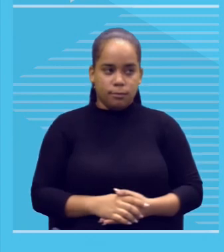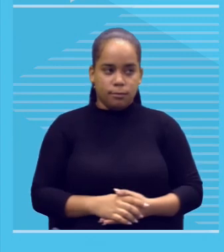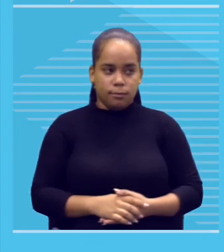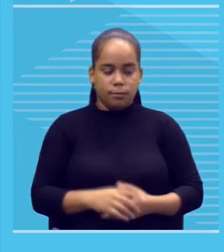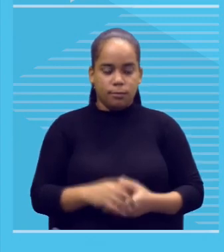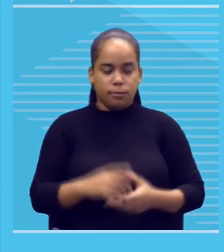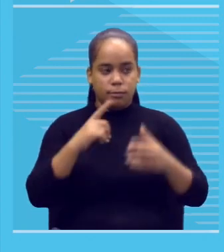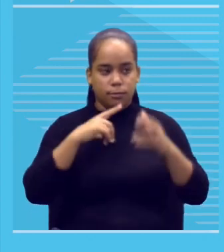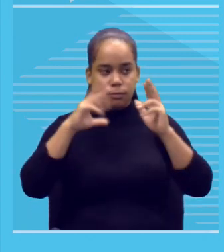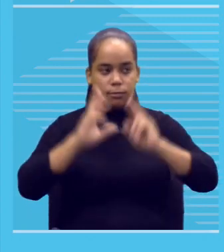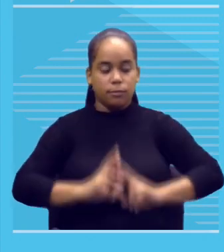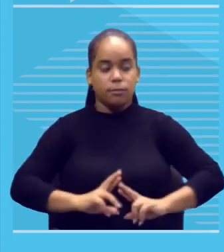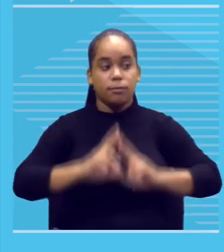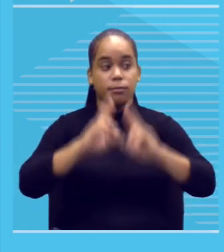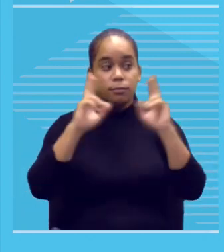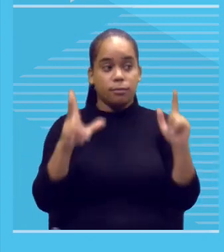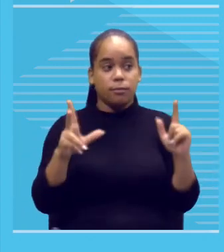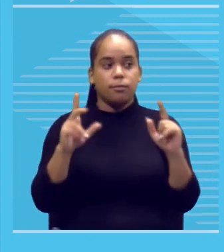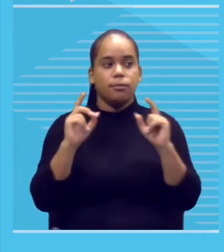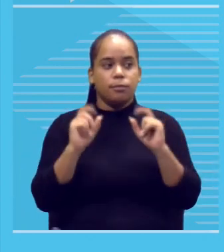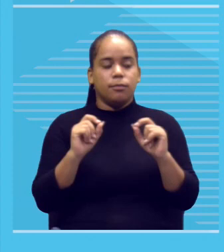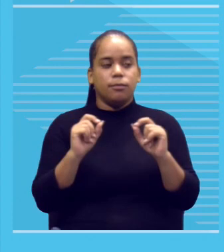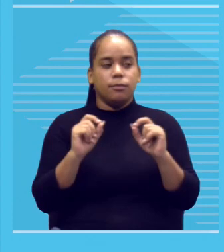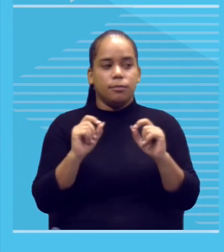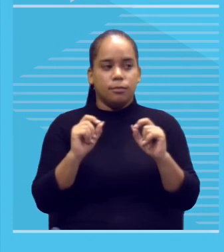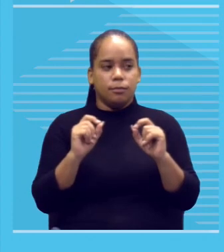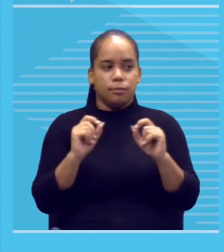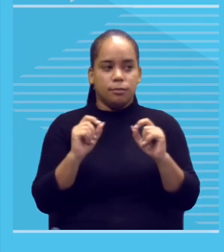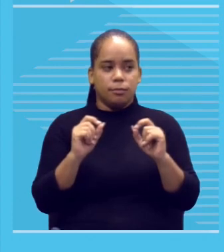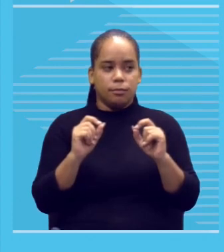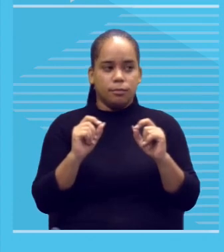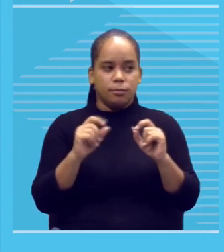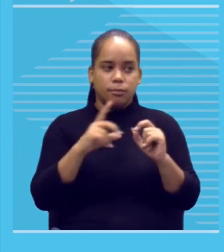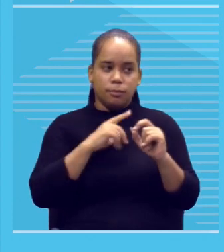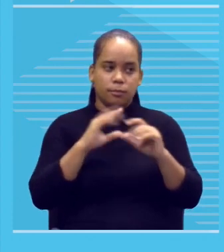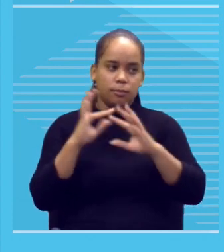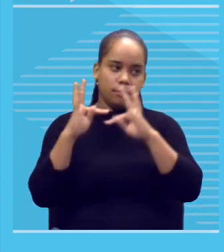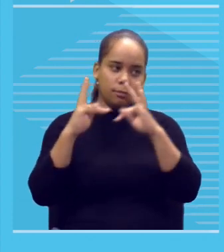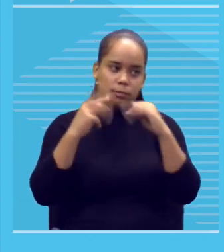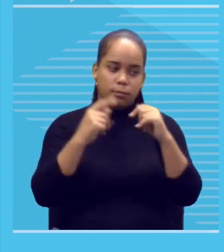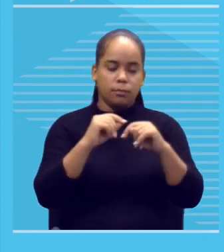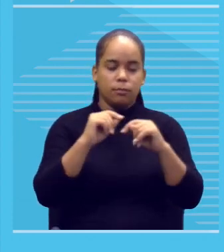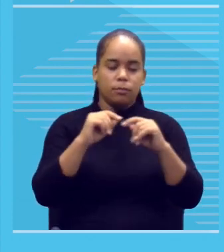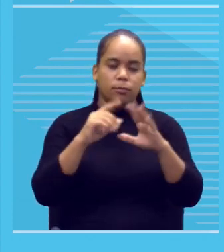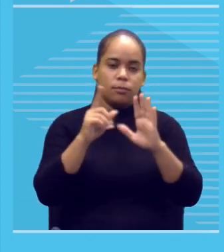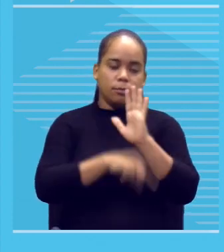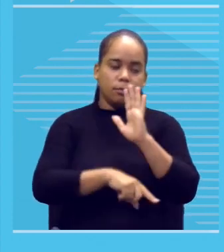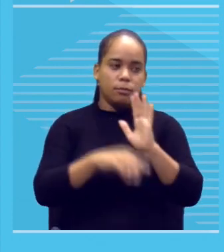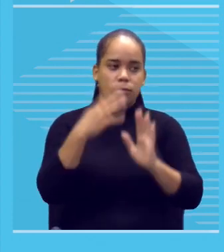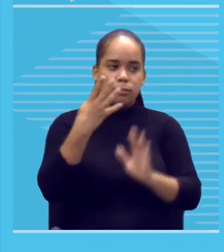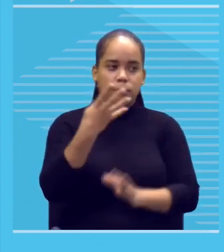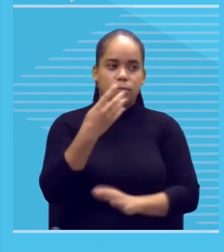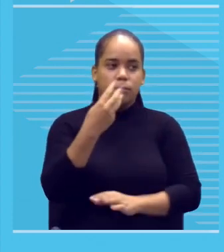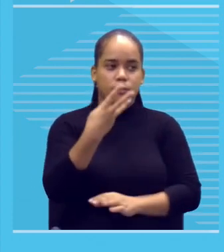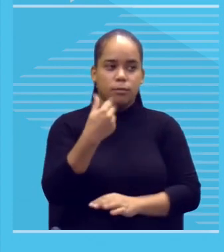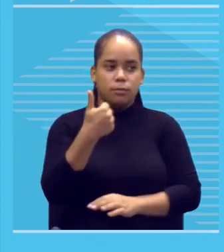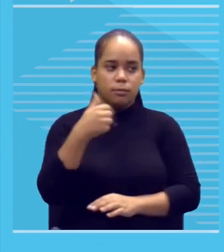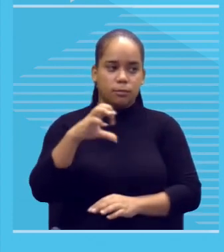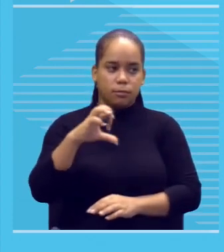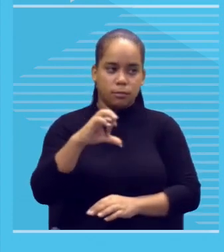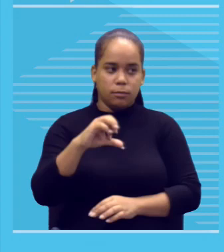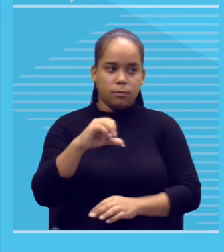essa diferença aqui olha só todo - 4319 dá